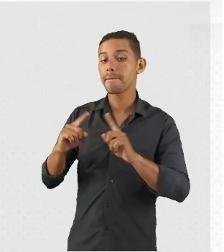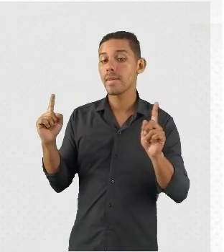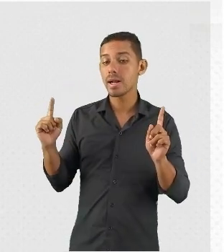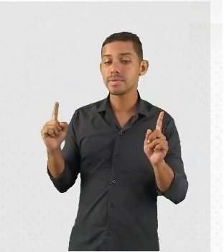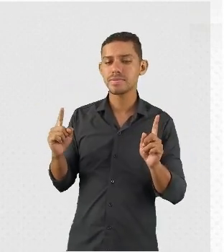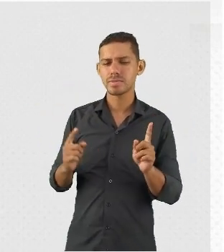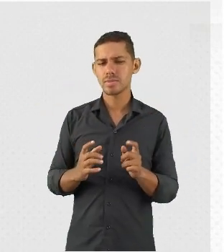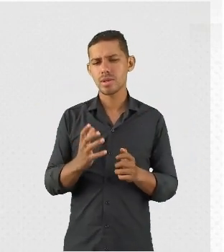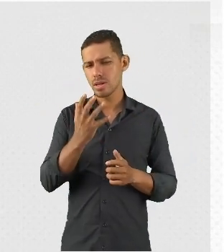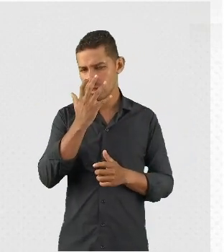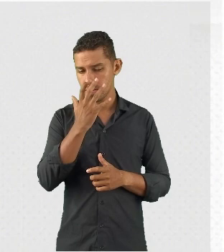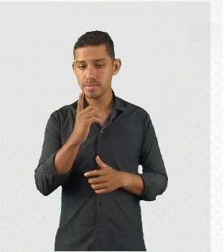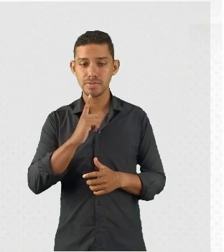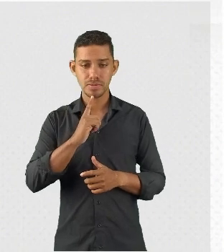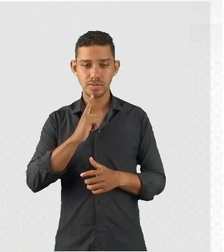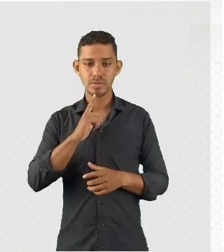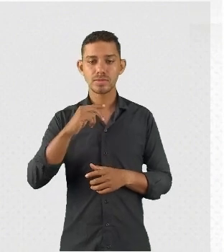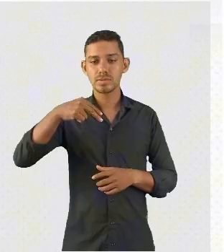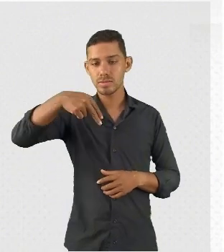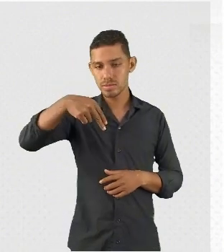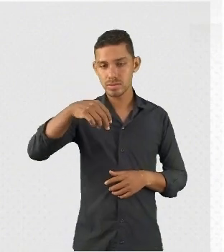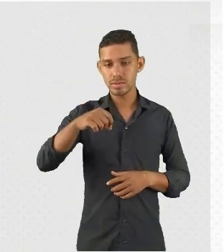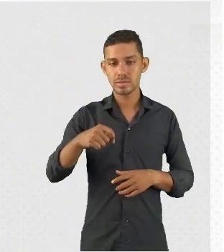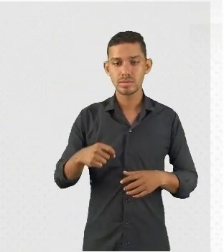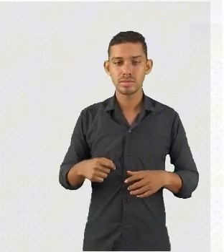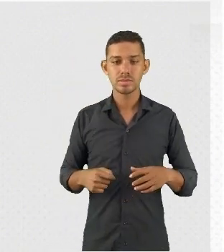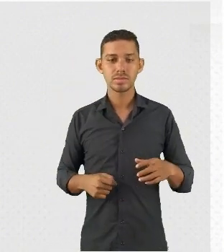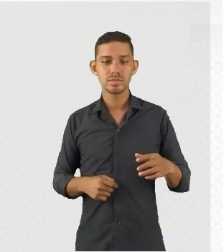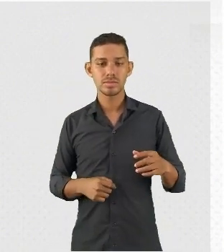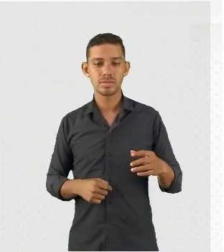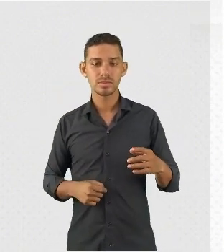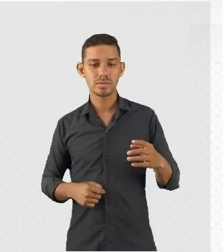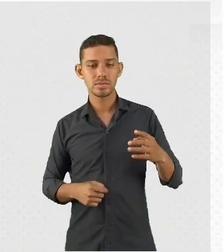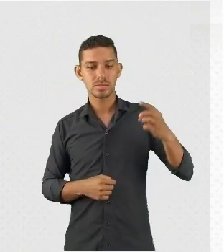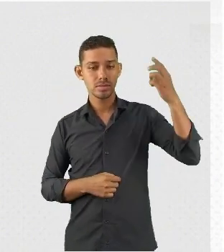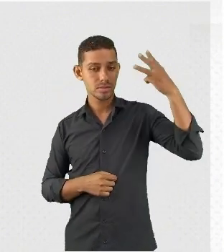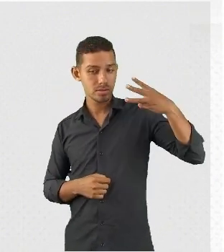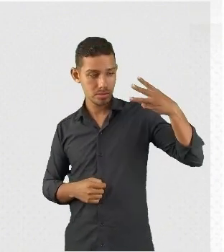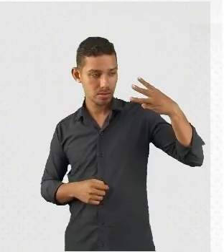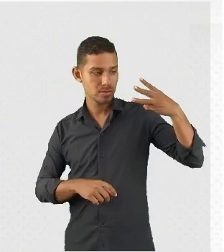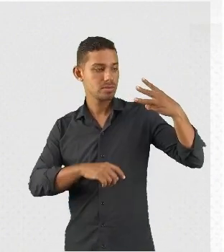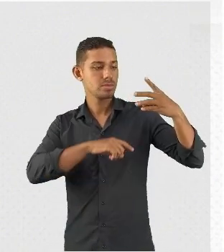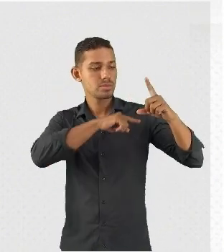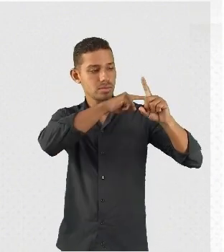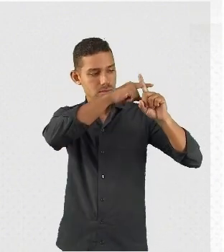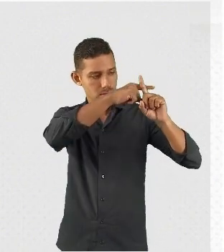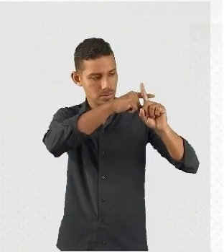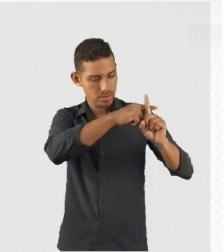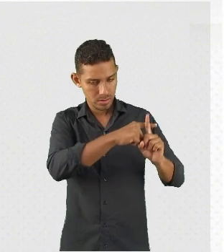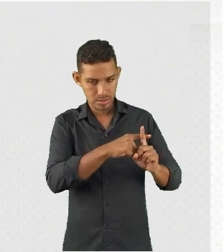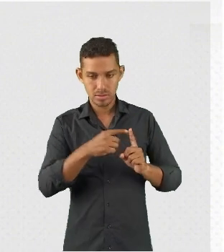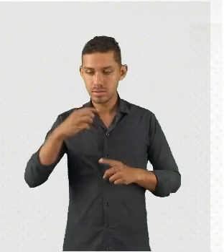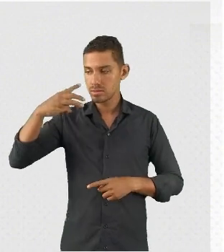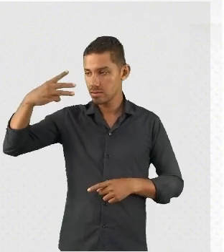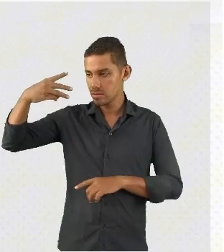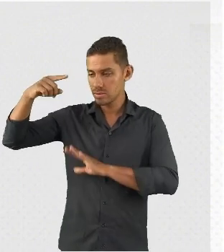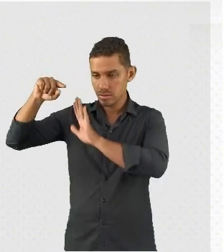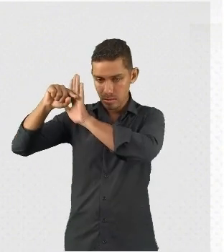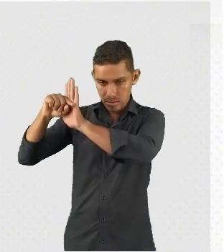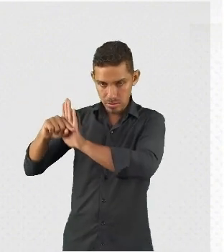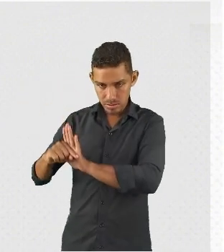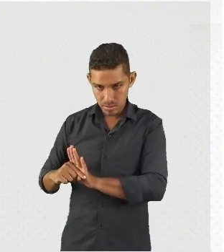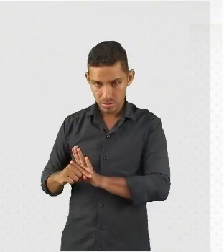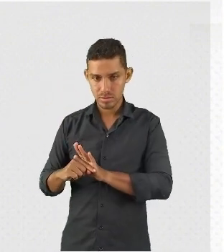neutro. Eu tenho 3 prótons de um lado, 3 elétrons do outro. Se nesse momento eu afastar